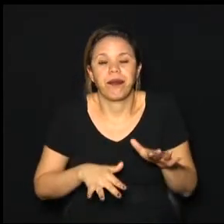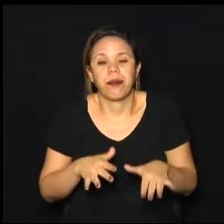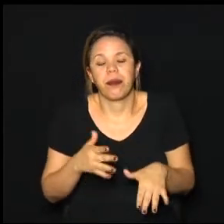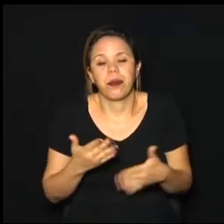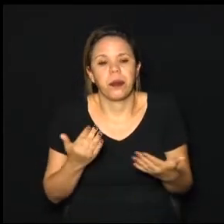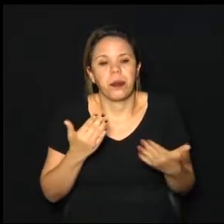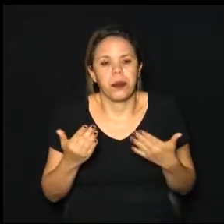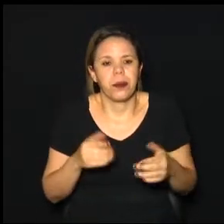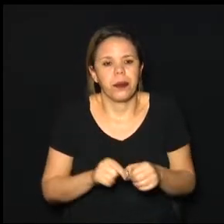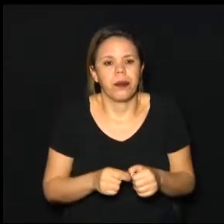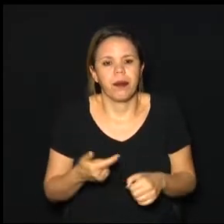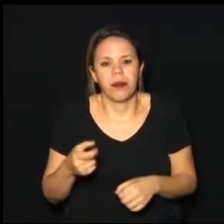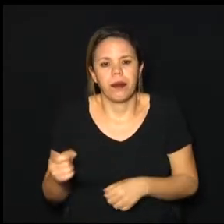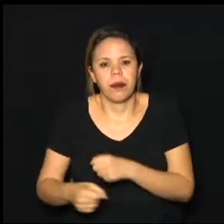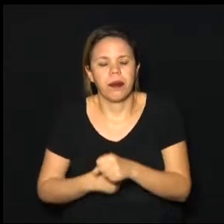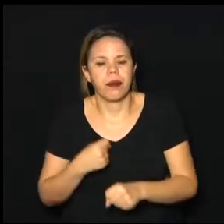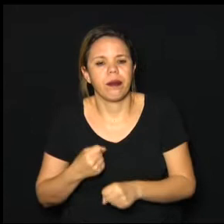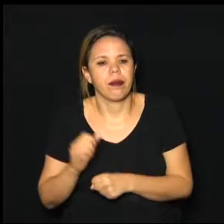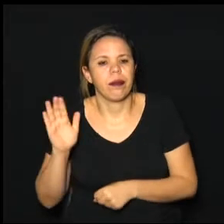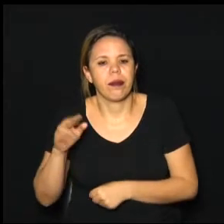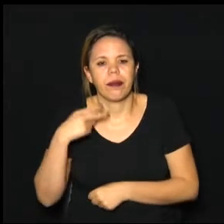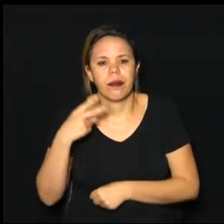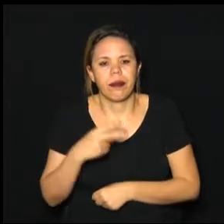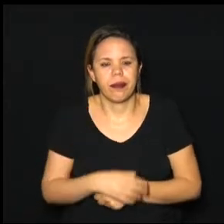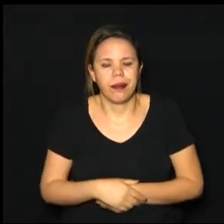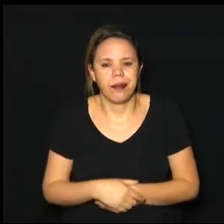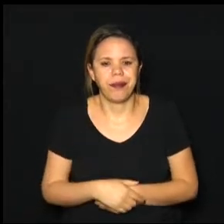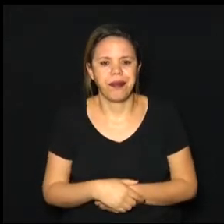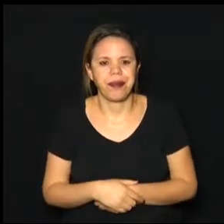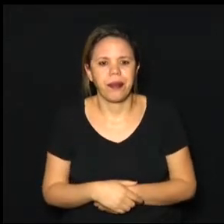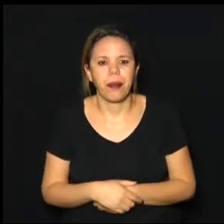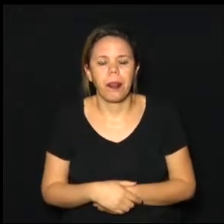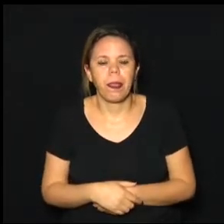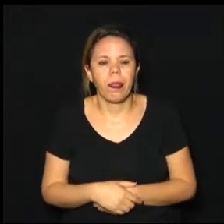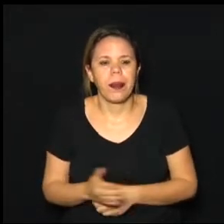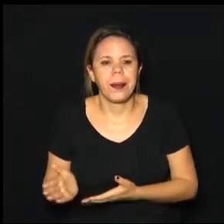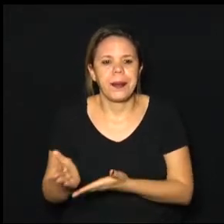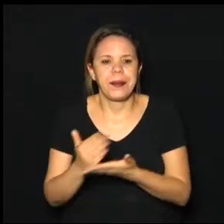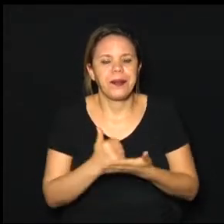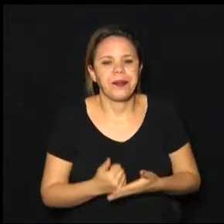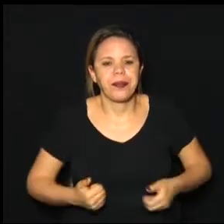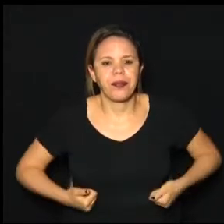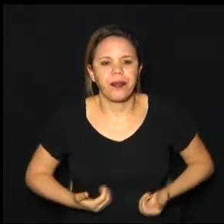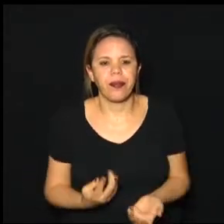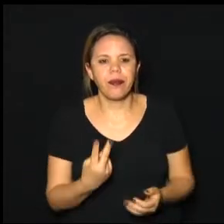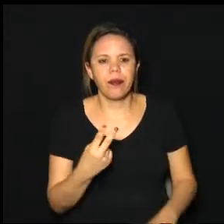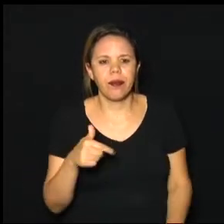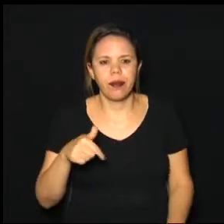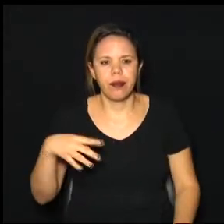em 2020 os candidatos a vereador poderão arrecadar e gastar R$